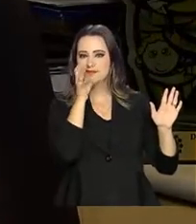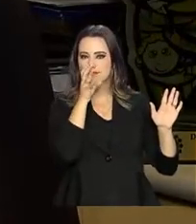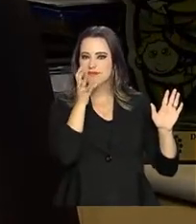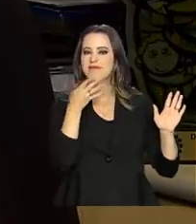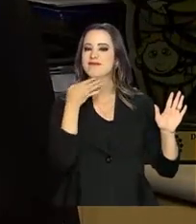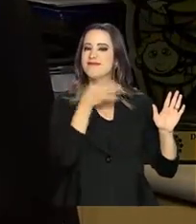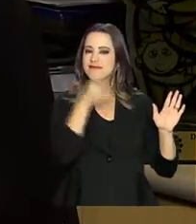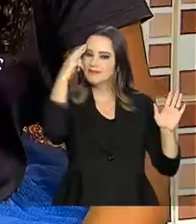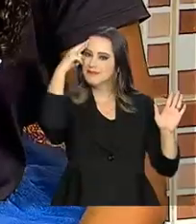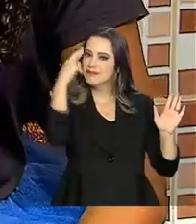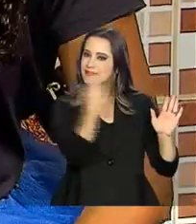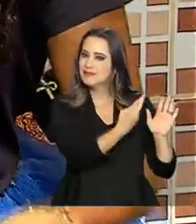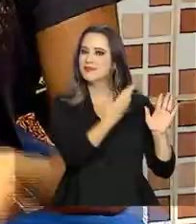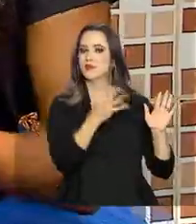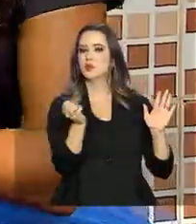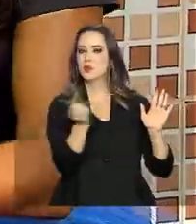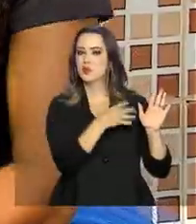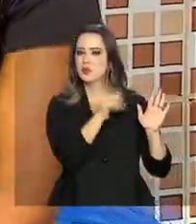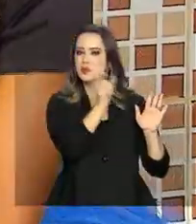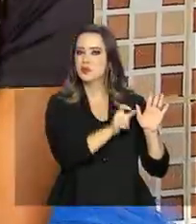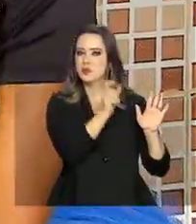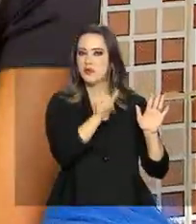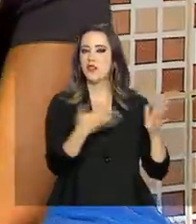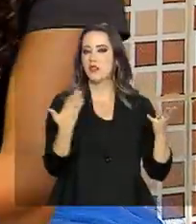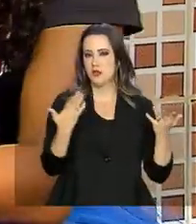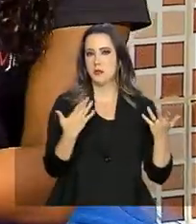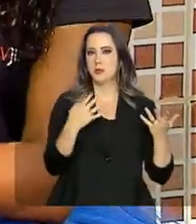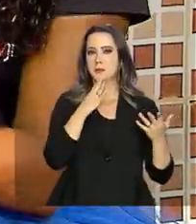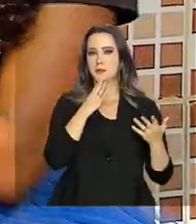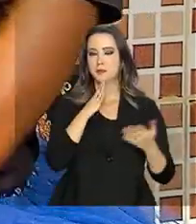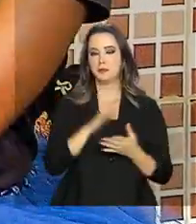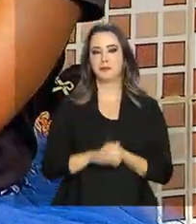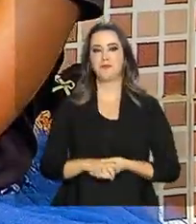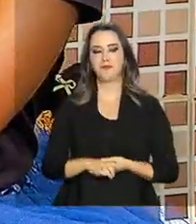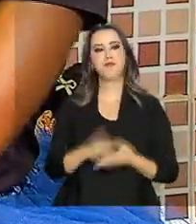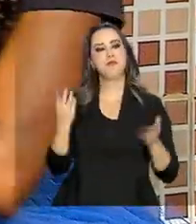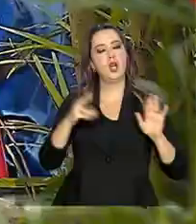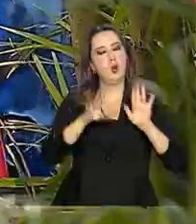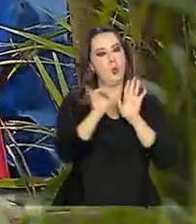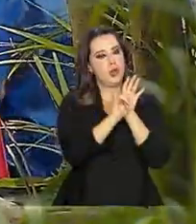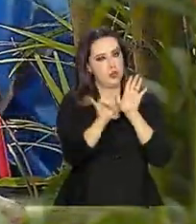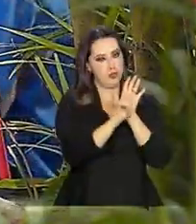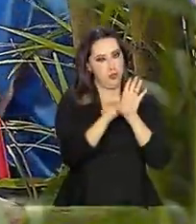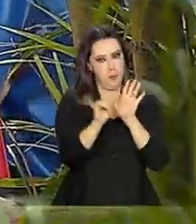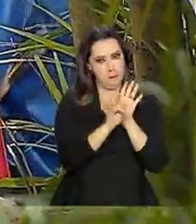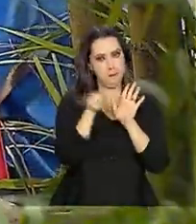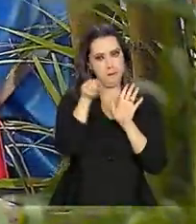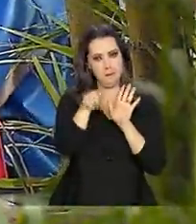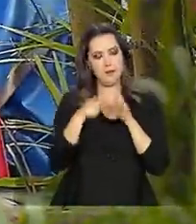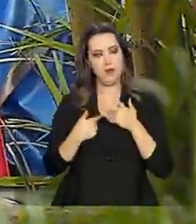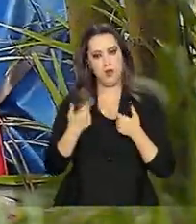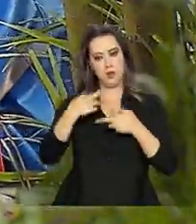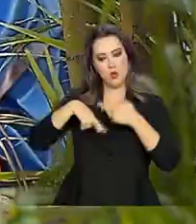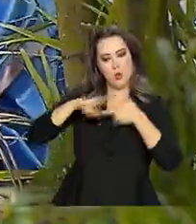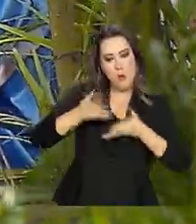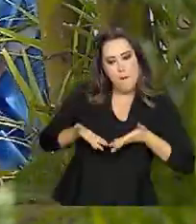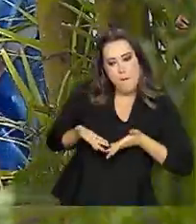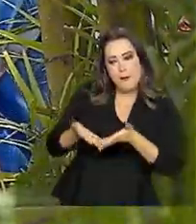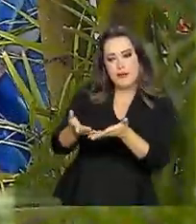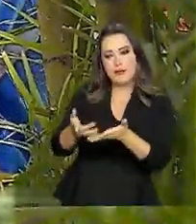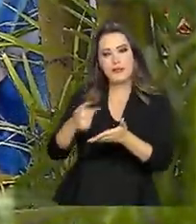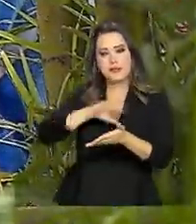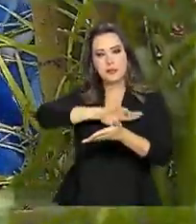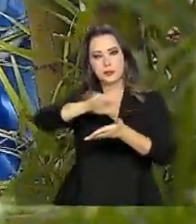valorizar e respeitar o edital com regras no concurso de boas práticas na temática educação para si relações